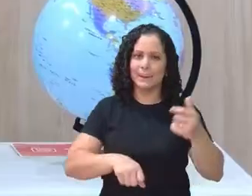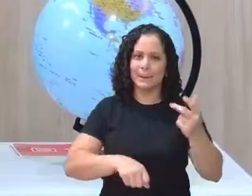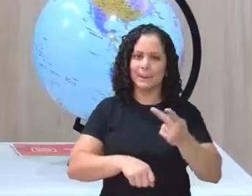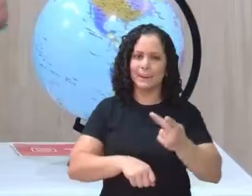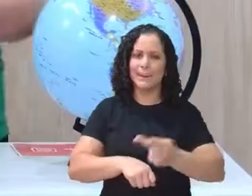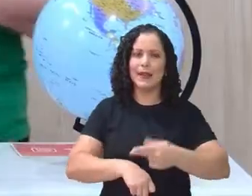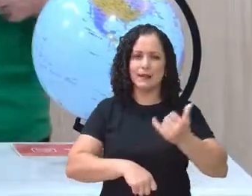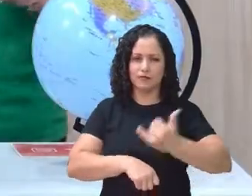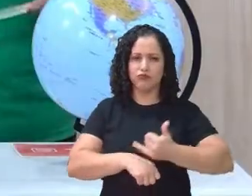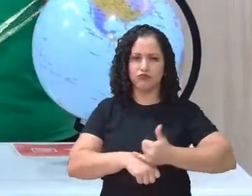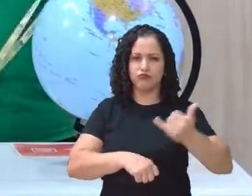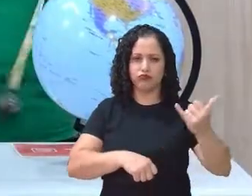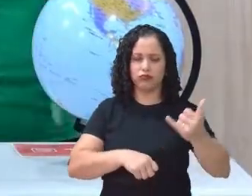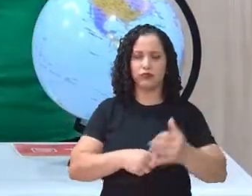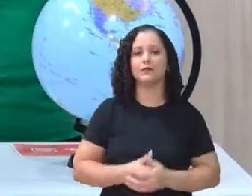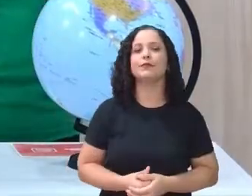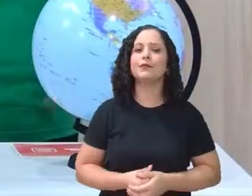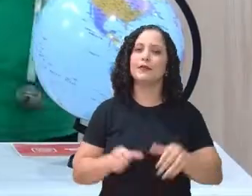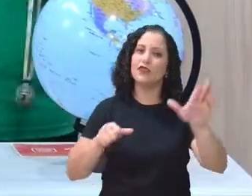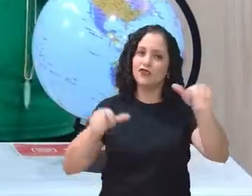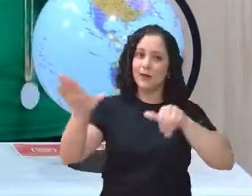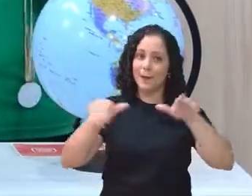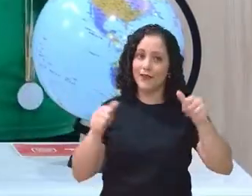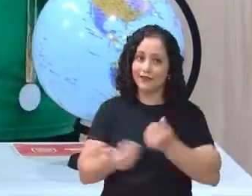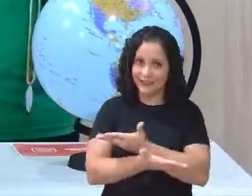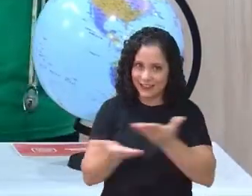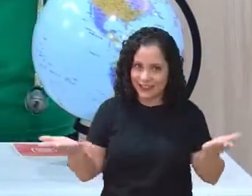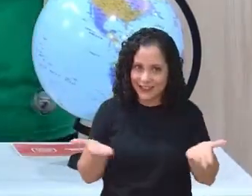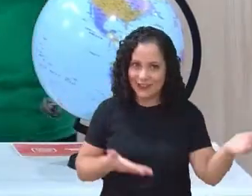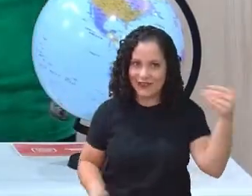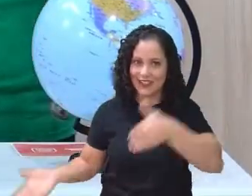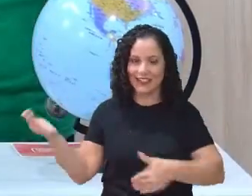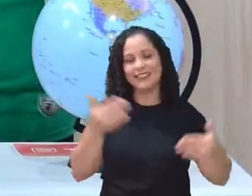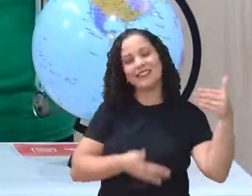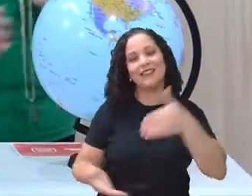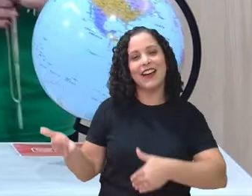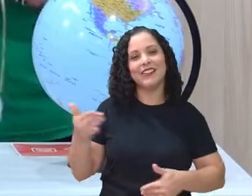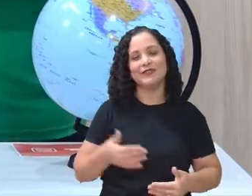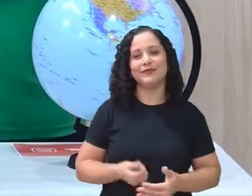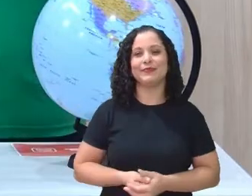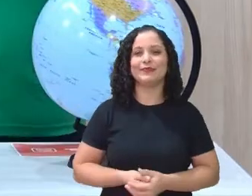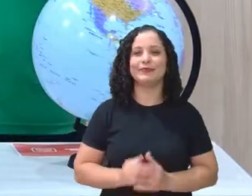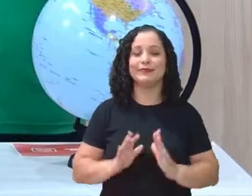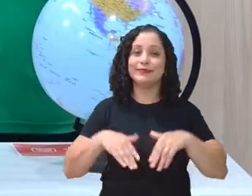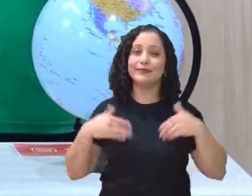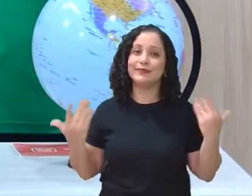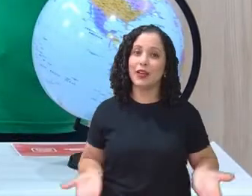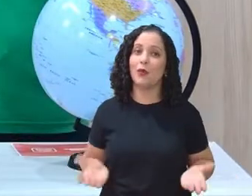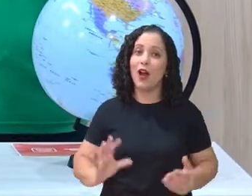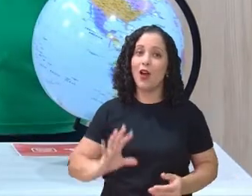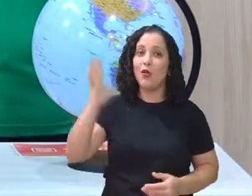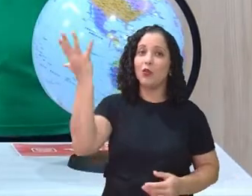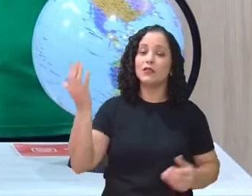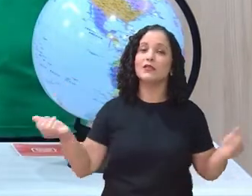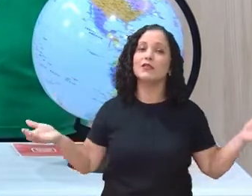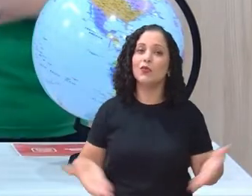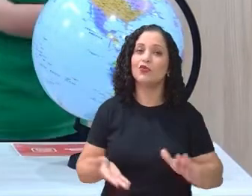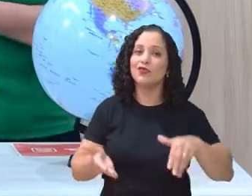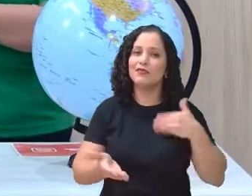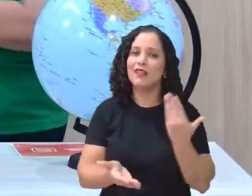aqui nós estamos convidando vocês, tá ok? E aí, só para a gente saber o que aconteceu na aula de hoje,